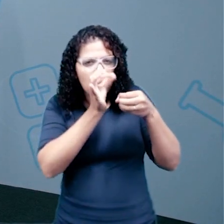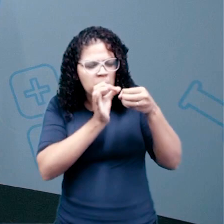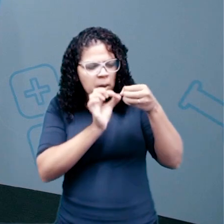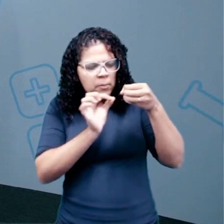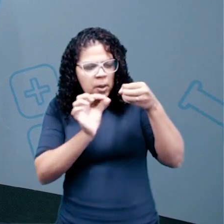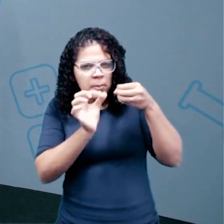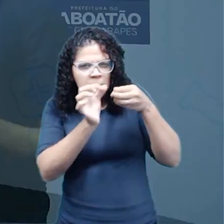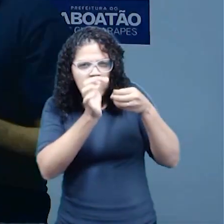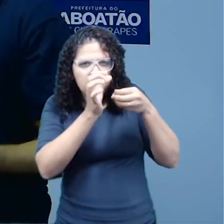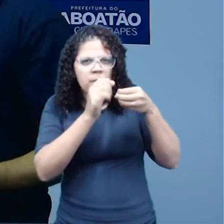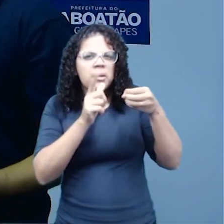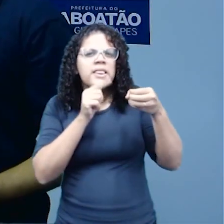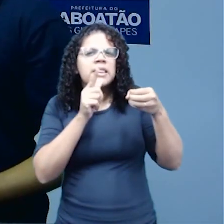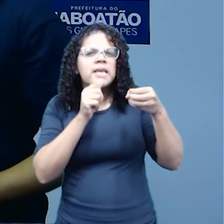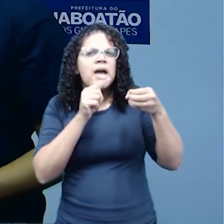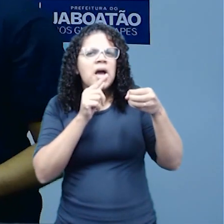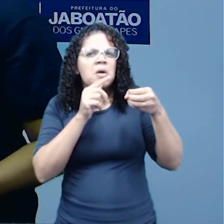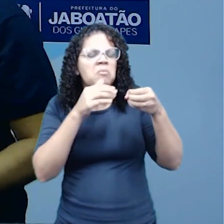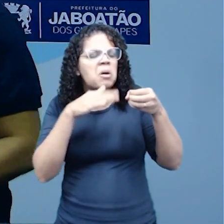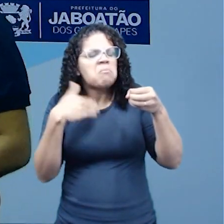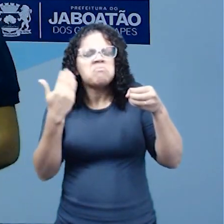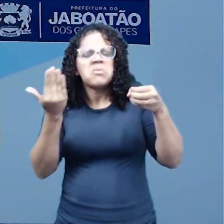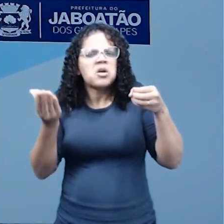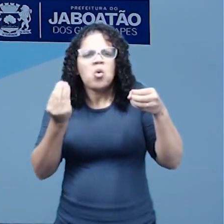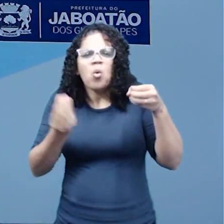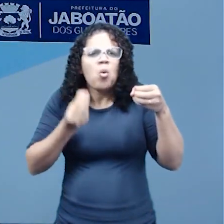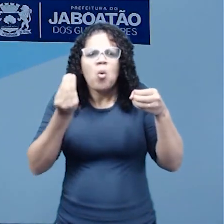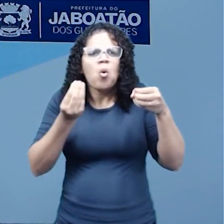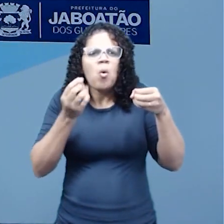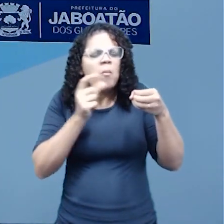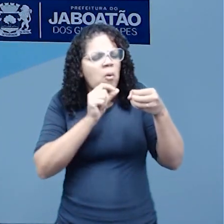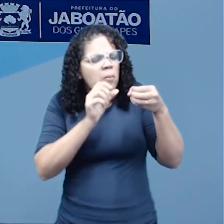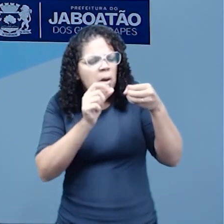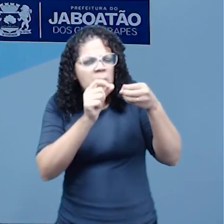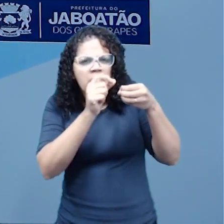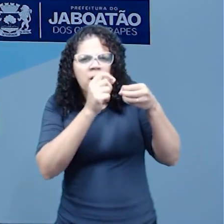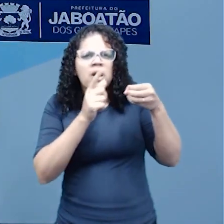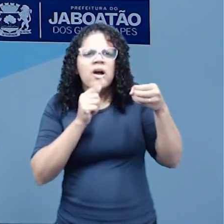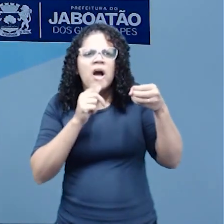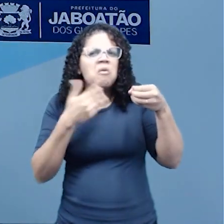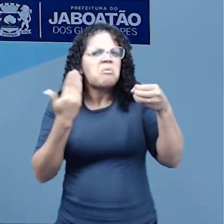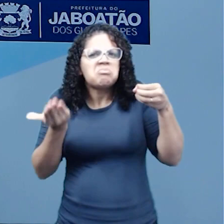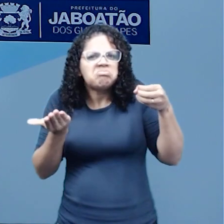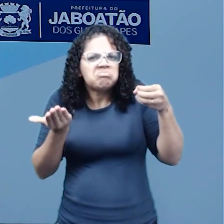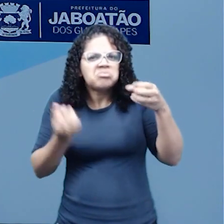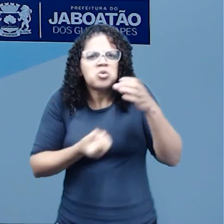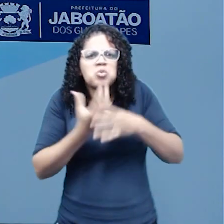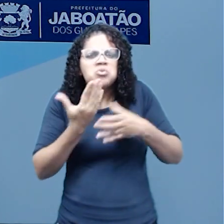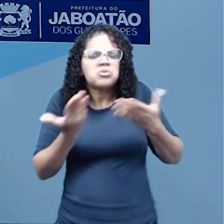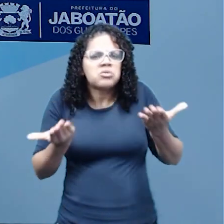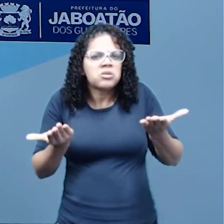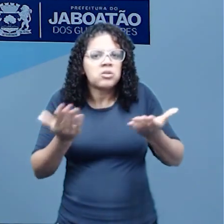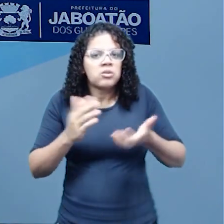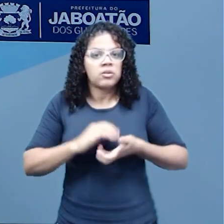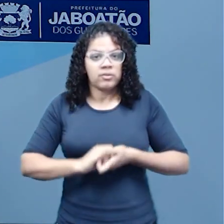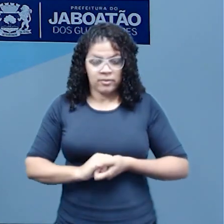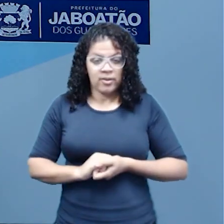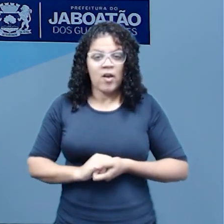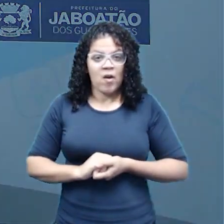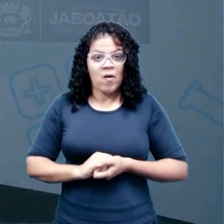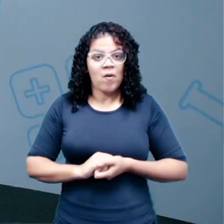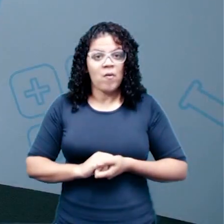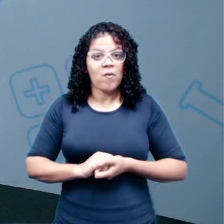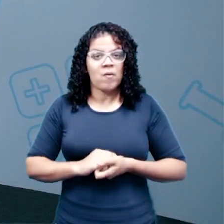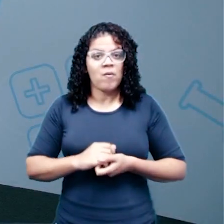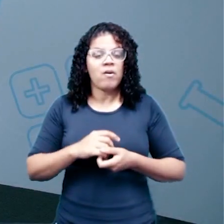está furado, de onde vem essa água? Bom, essa água aí, ela está presente na